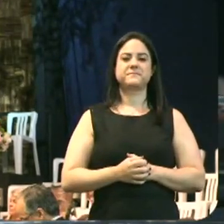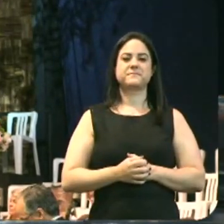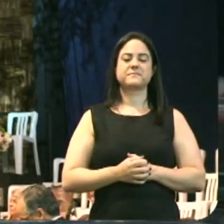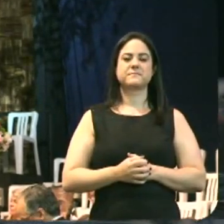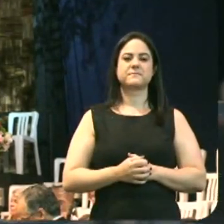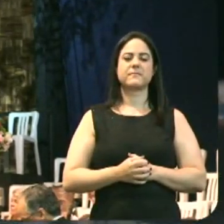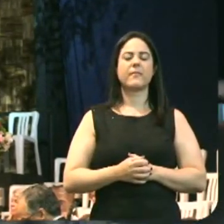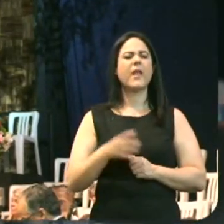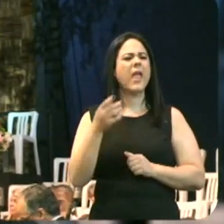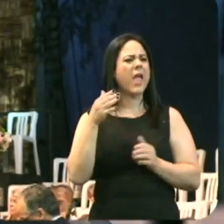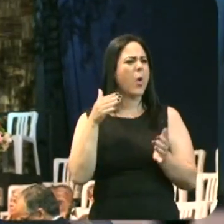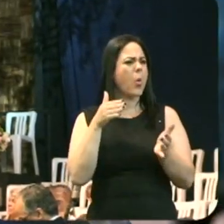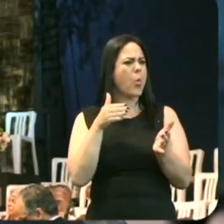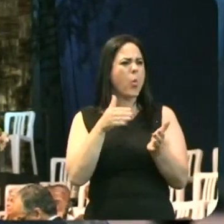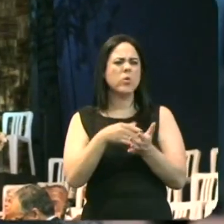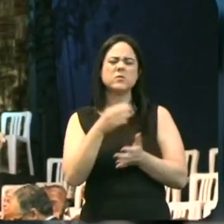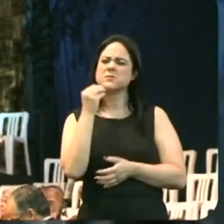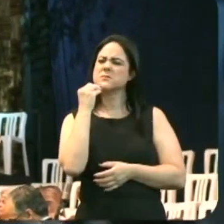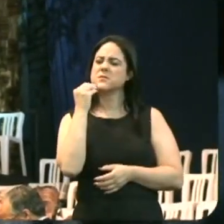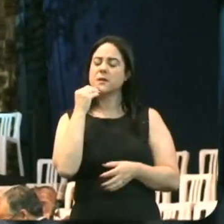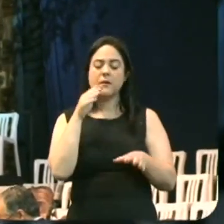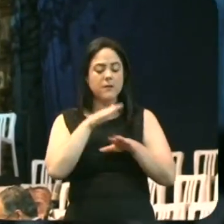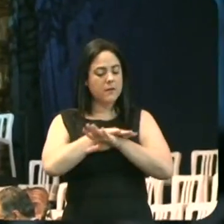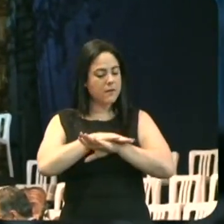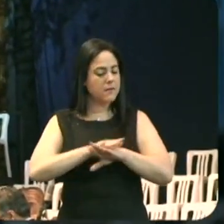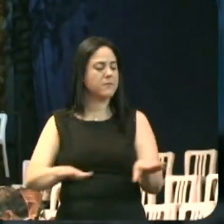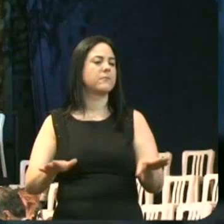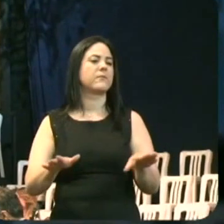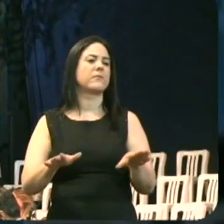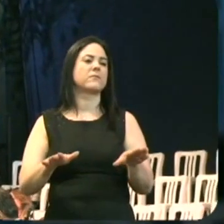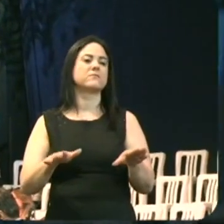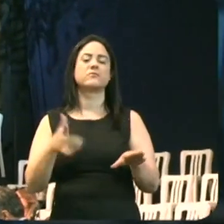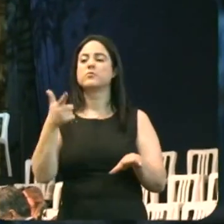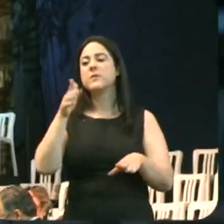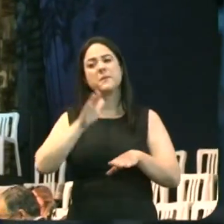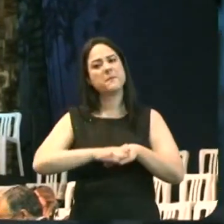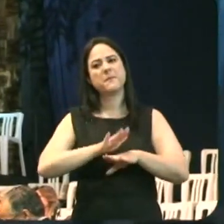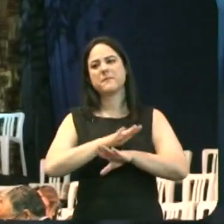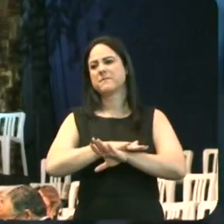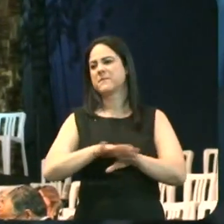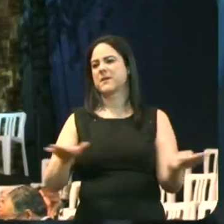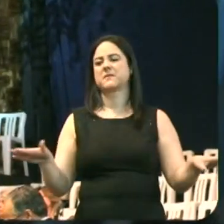E essa é a última chance, acabou. Depois disso não tem mais.